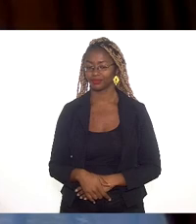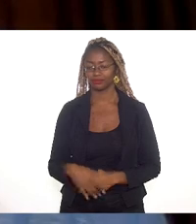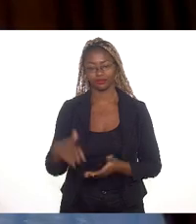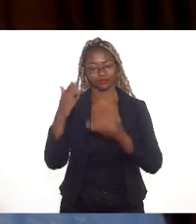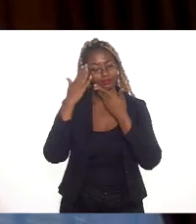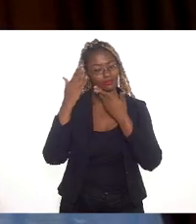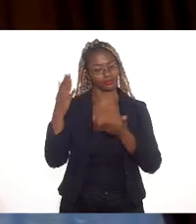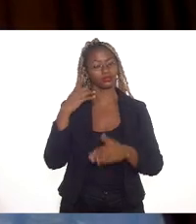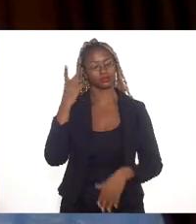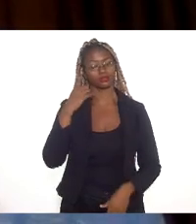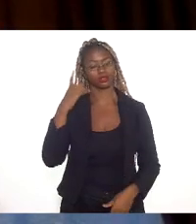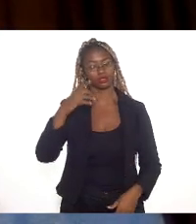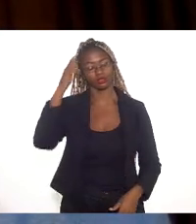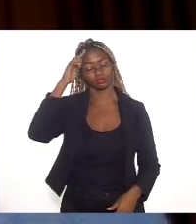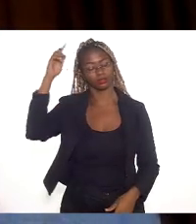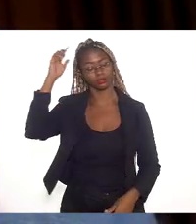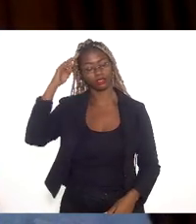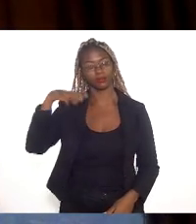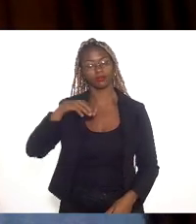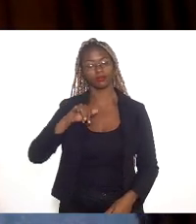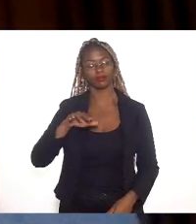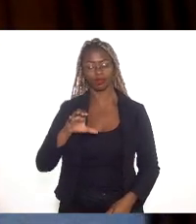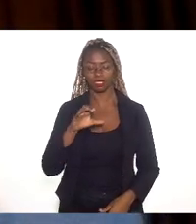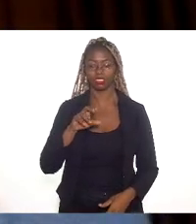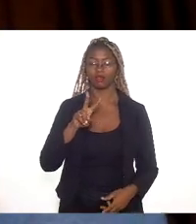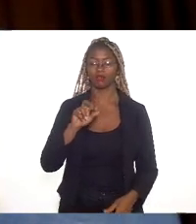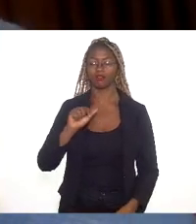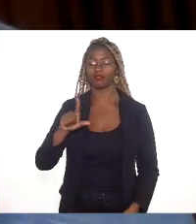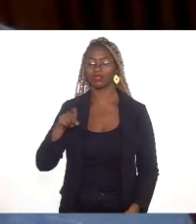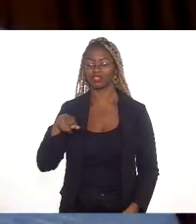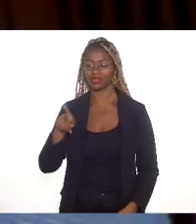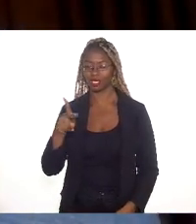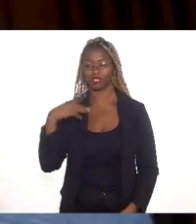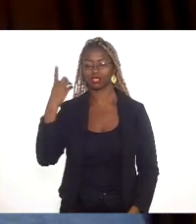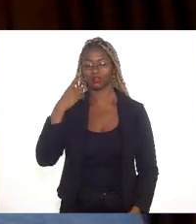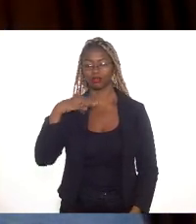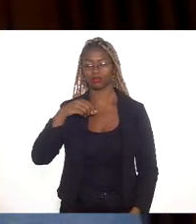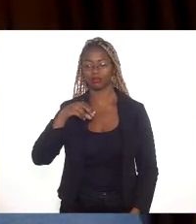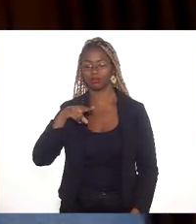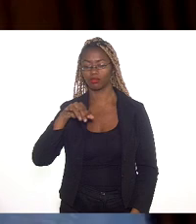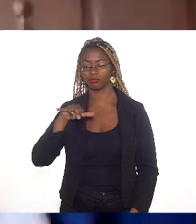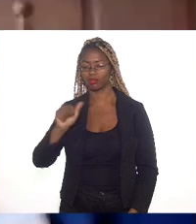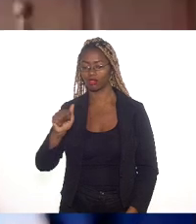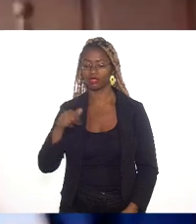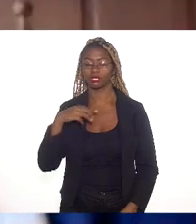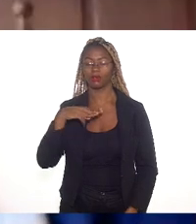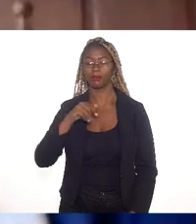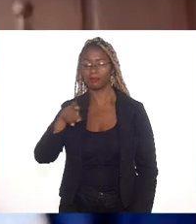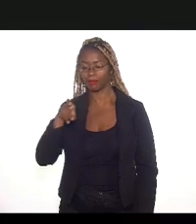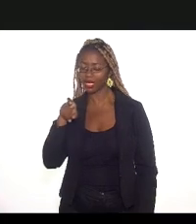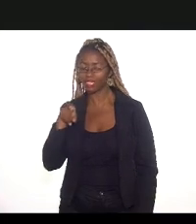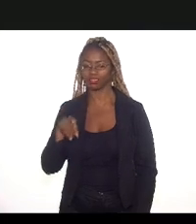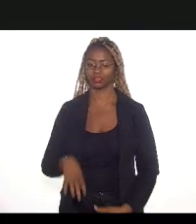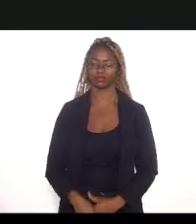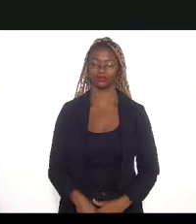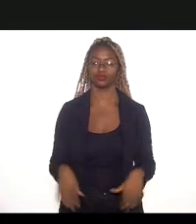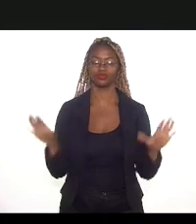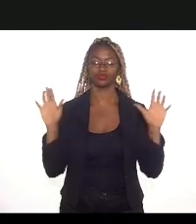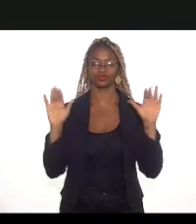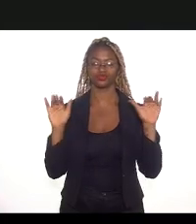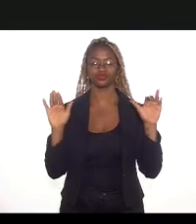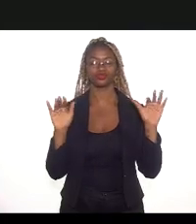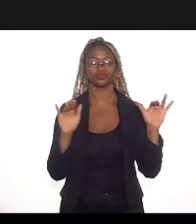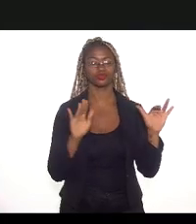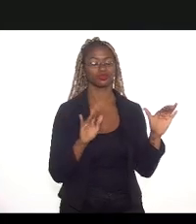Agradeço, deputado Luiz Paulo, Valdec, Mink, deputado Rodrigo Morim, deputada Mônica, deputado Max. Bom dia, até breve a todos. Até